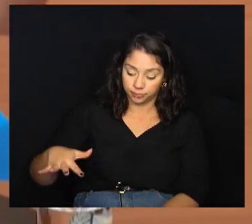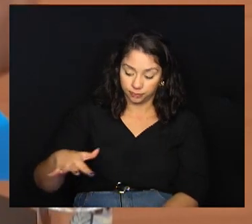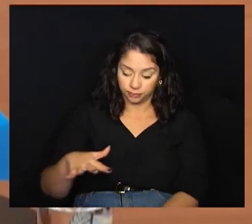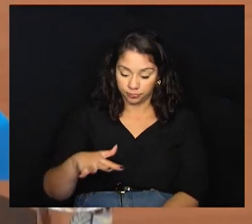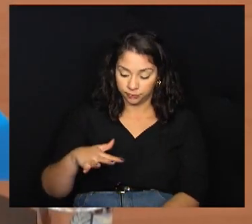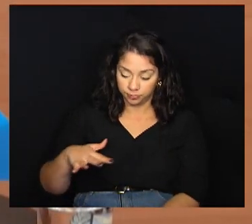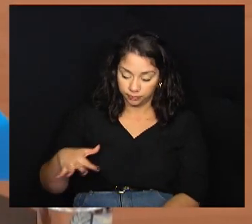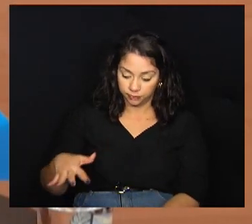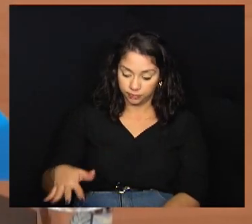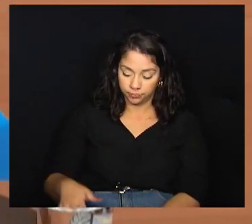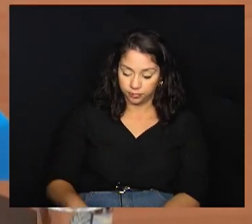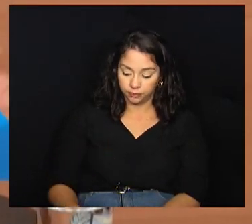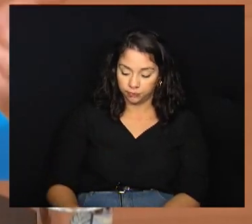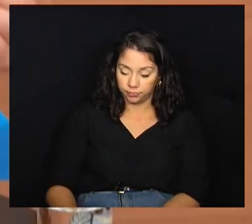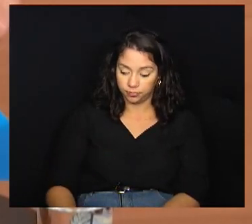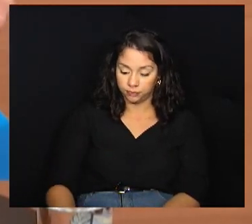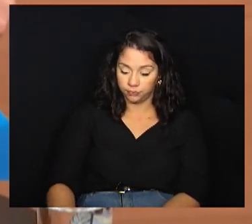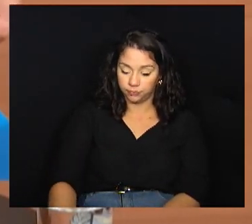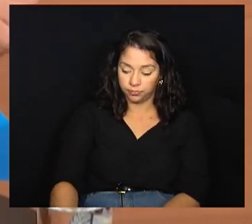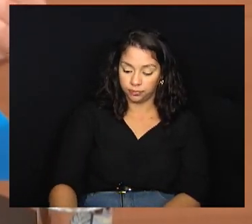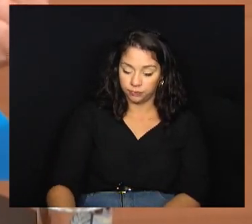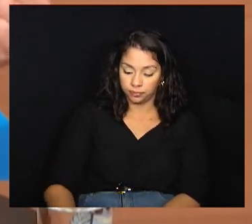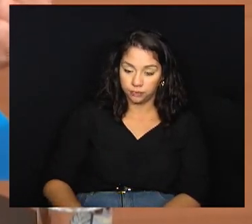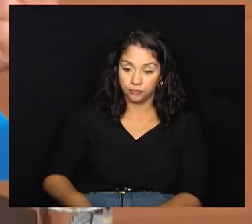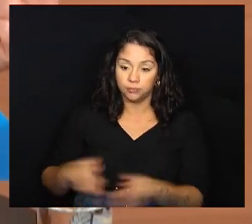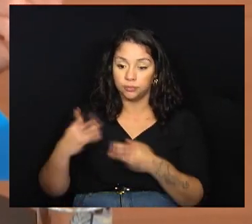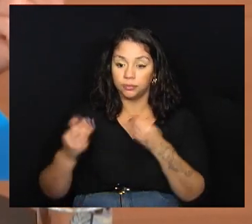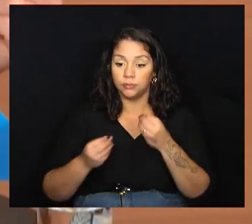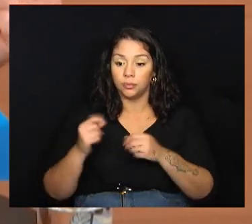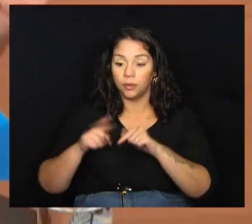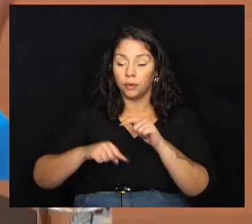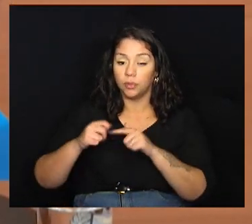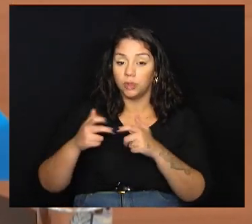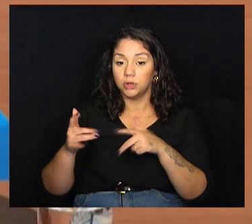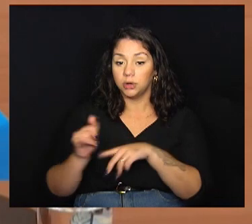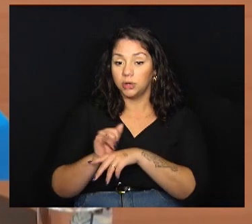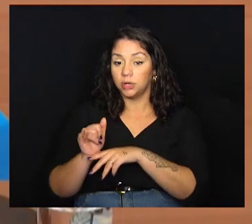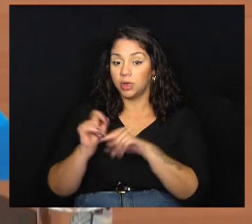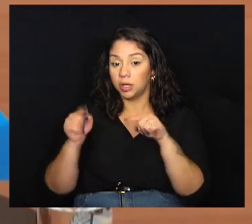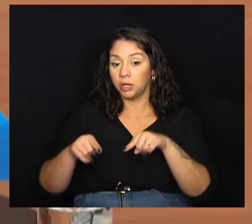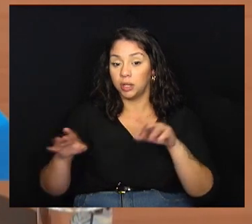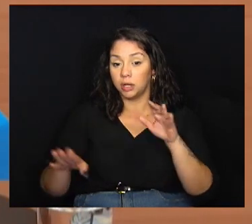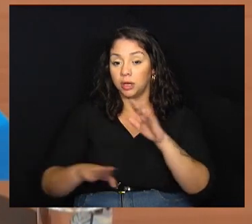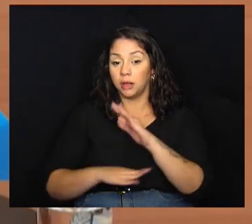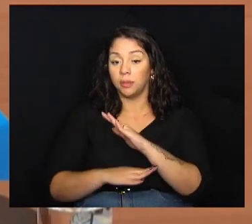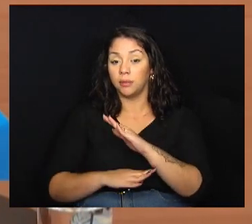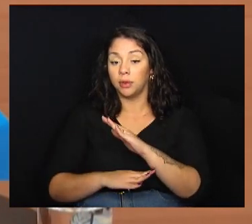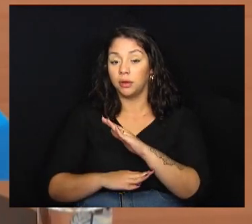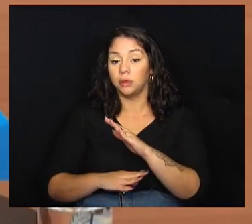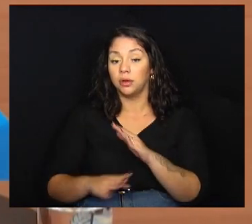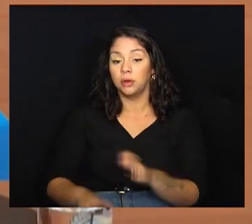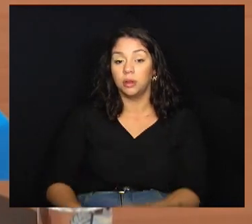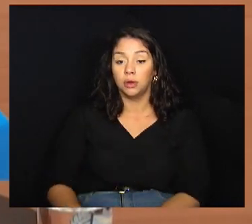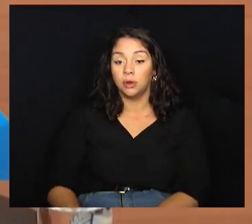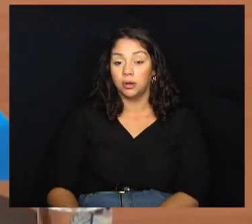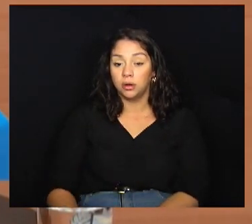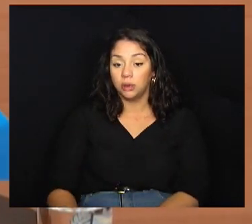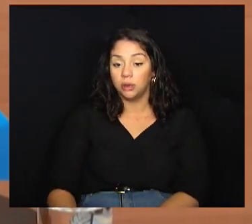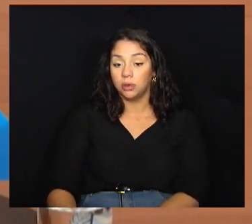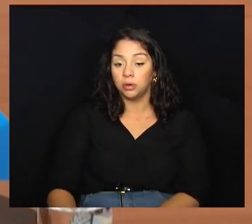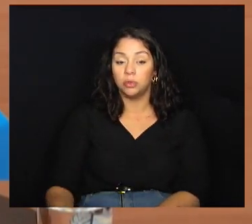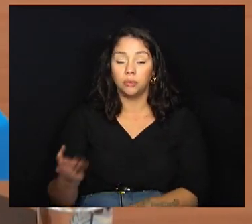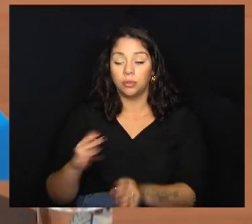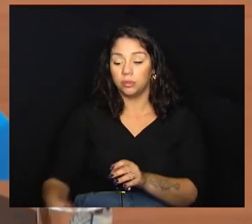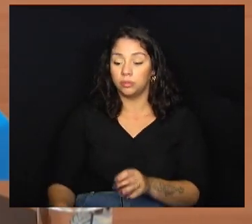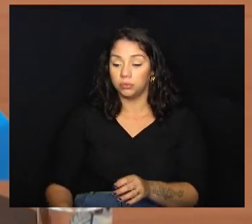territorialidade de recursos, enfim, aqui a Câmara Municipal, ainda no ano